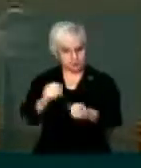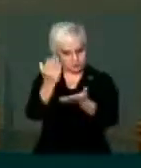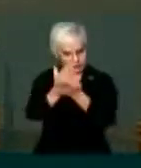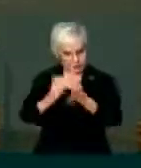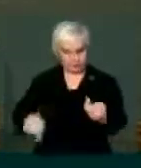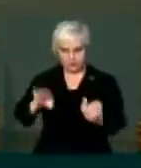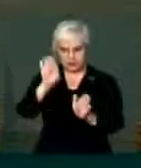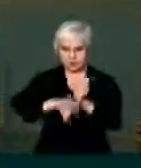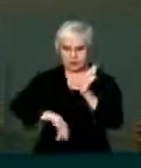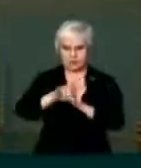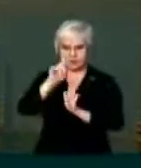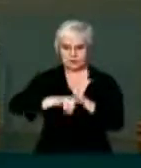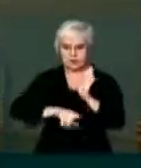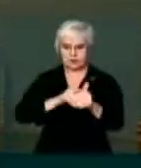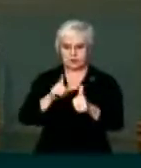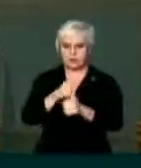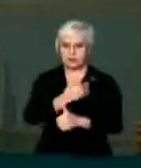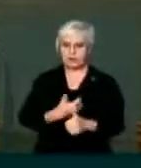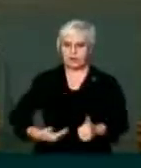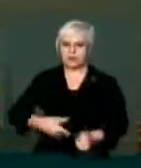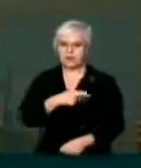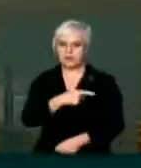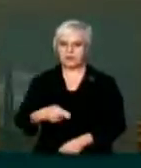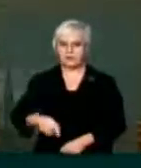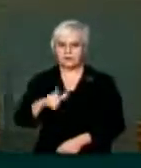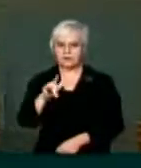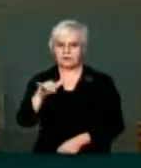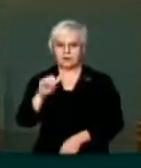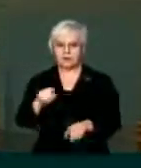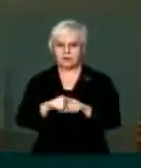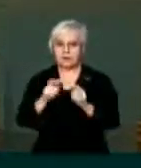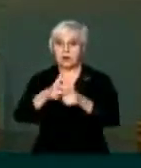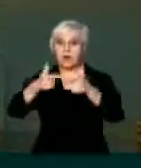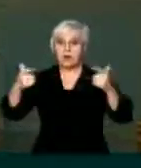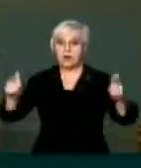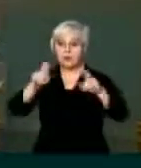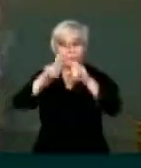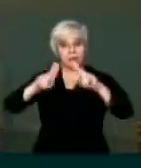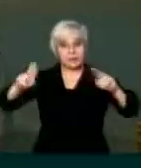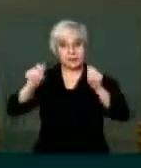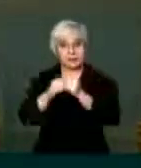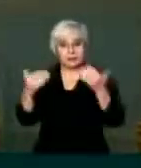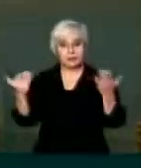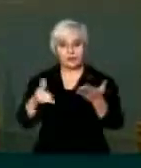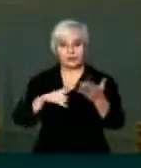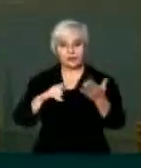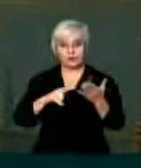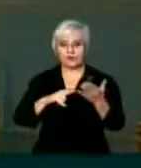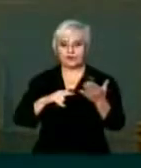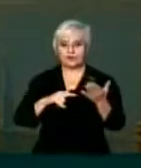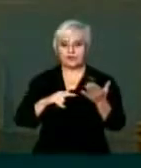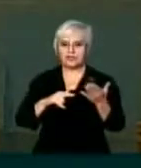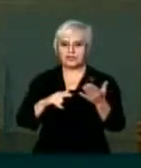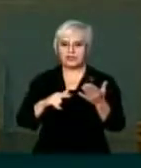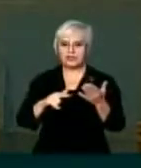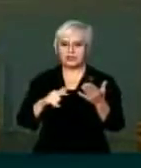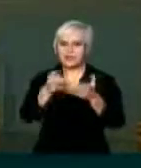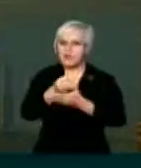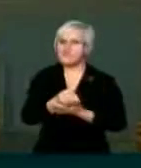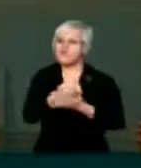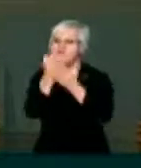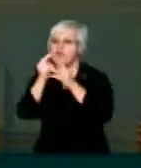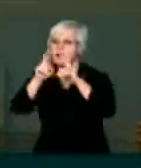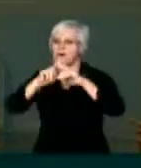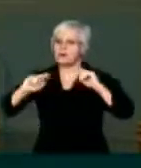decreto no primeiro governo do presidente Lula. Expandimos as universidades. Temos hoje um parque de universidades públicas